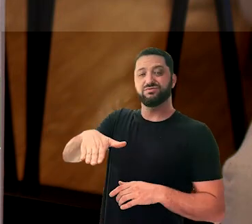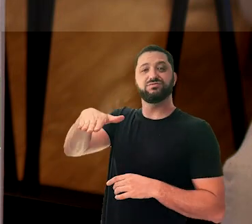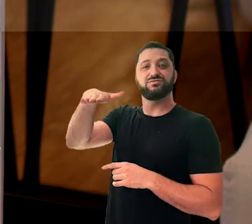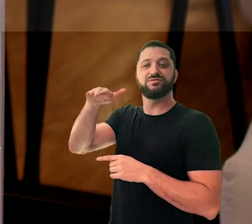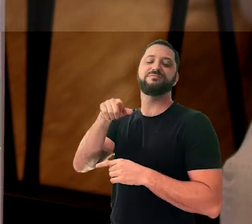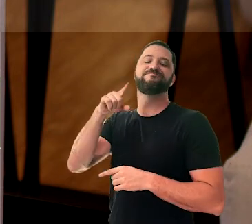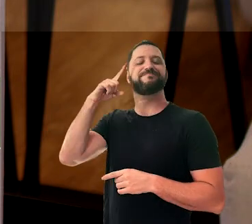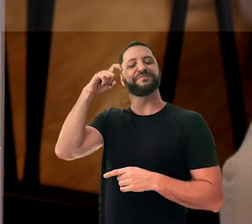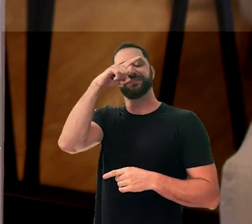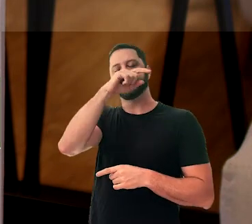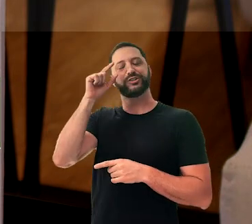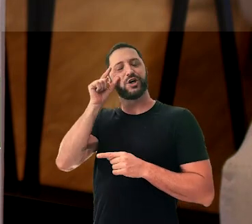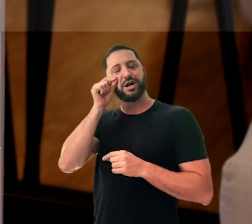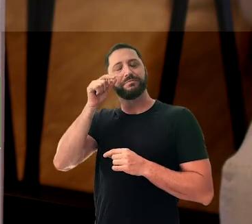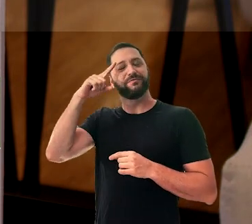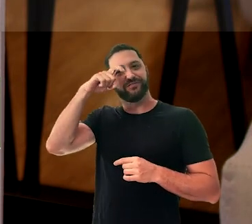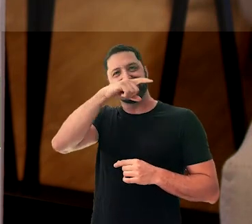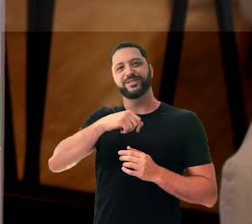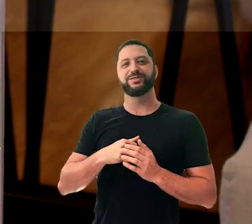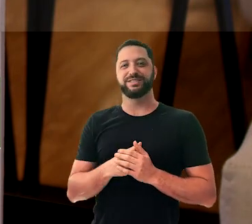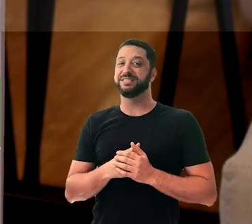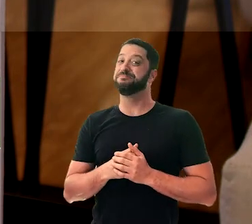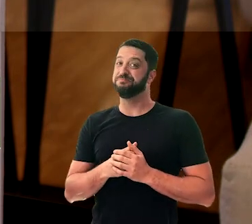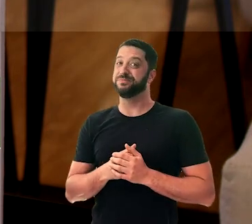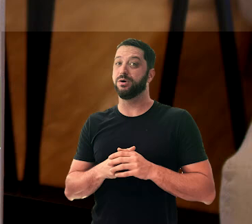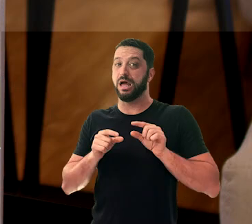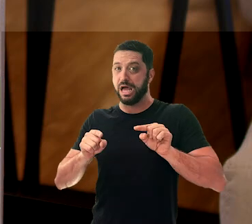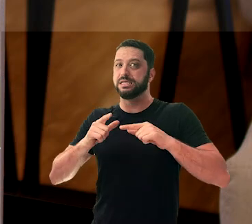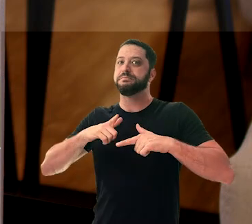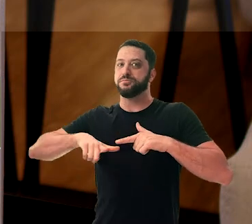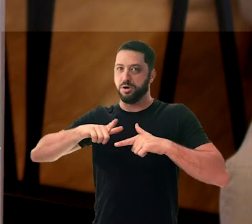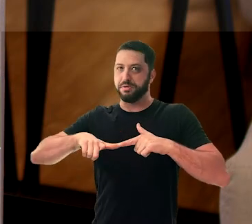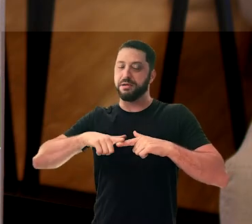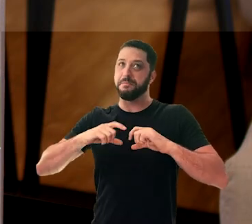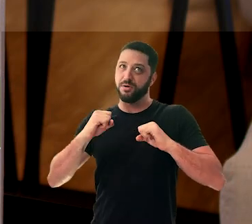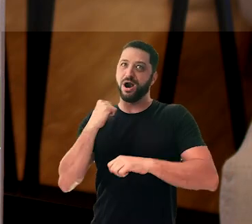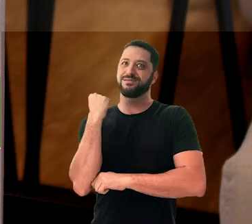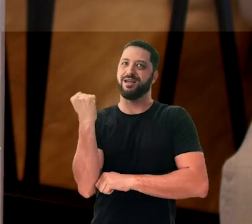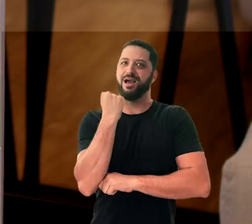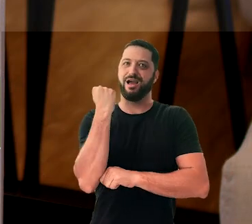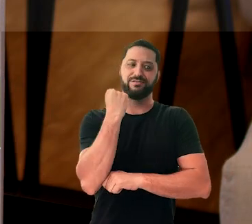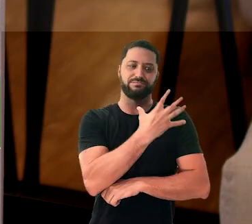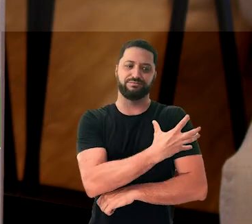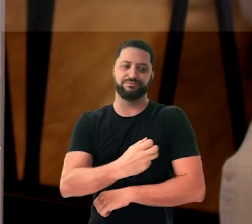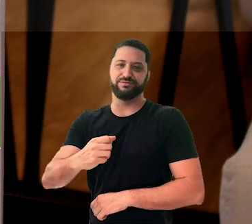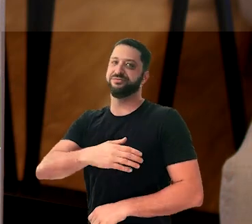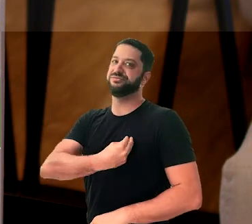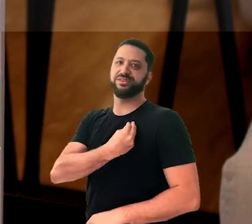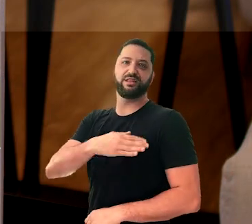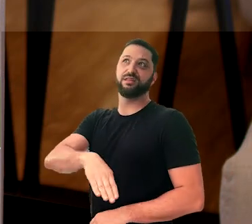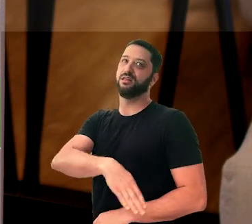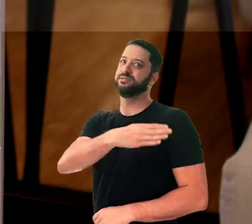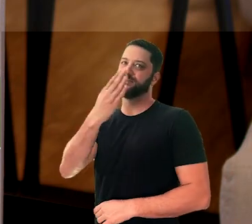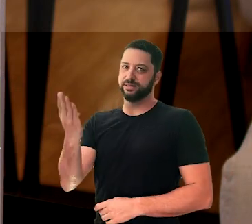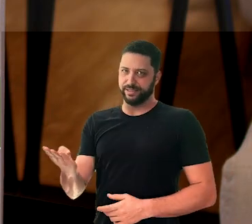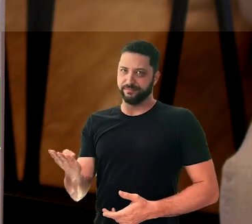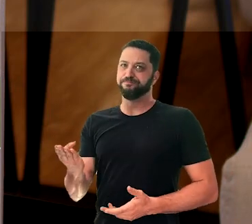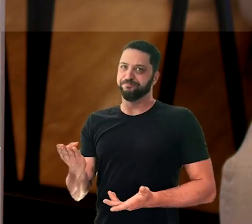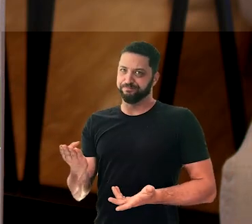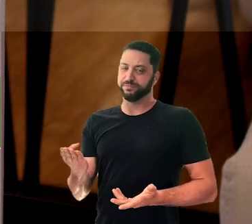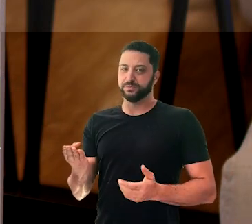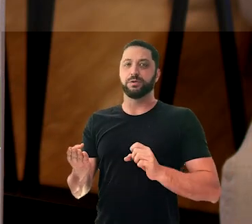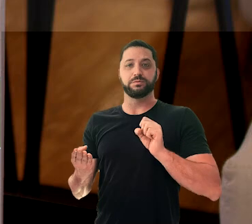adulto com dificuldade para dormir à noite. Então, esse problema, ele pode ser crônico. Então, quando você resolve